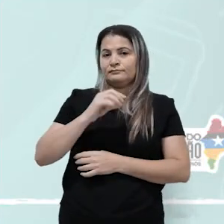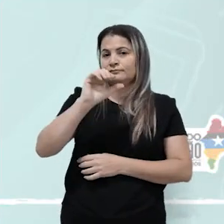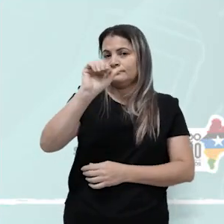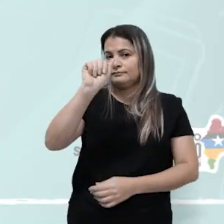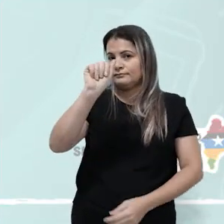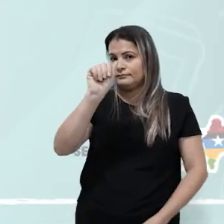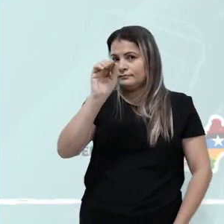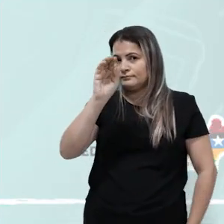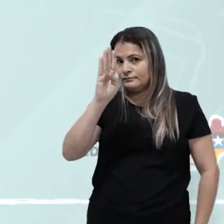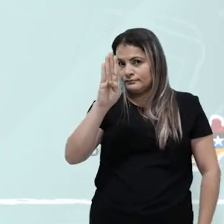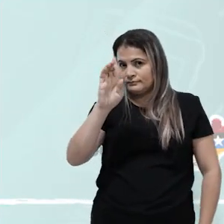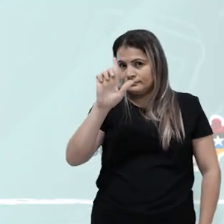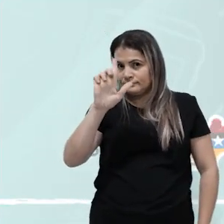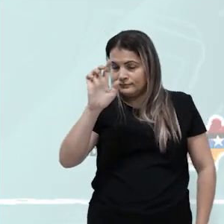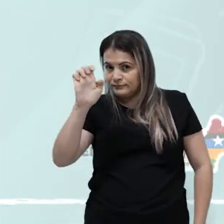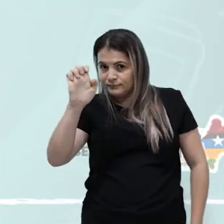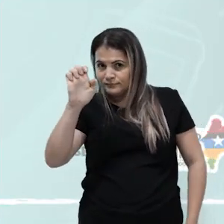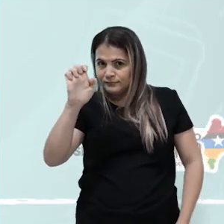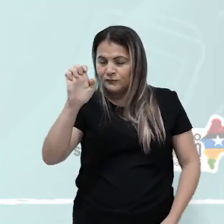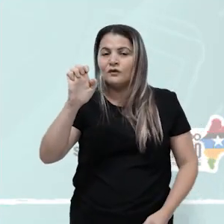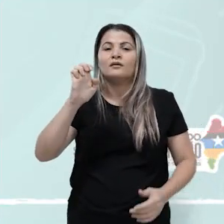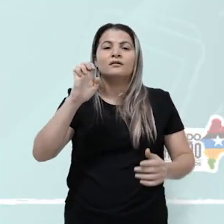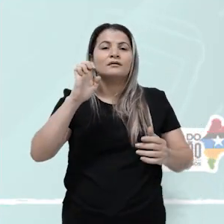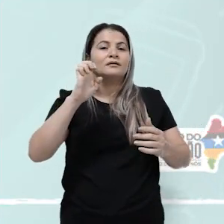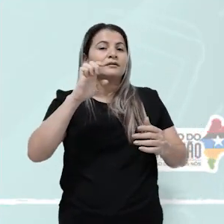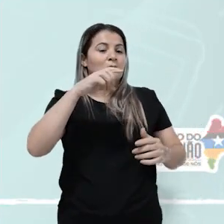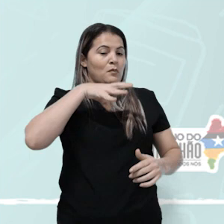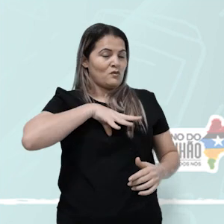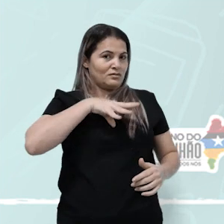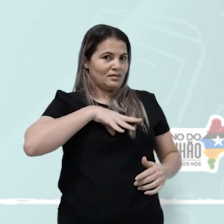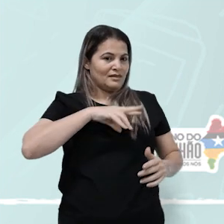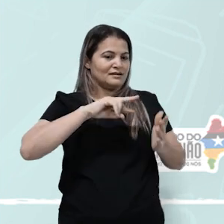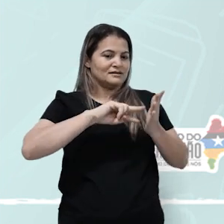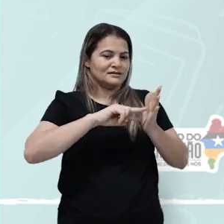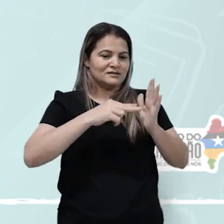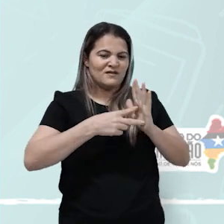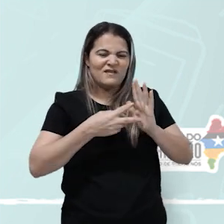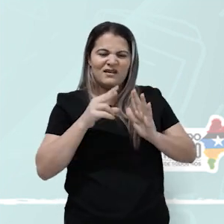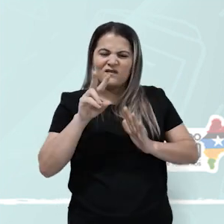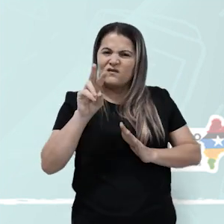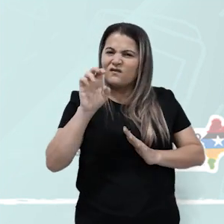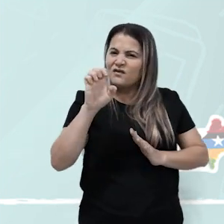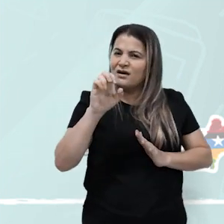able, que em português equivale ao nosso véu, eu vou ter um